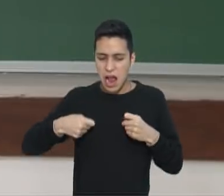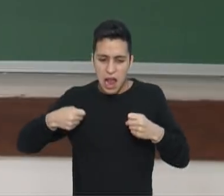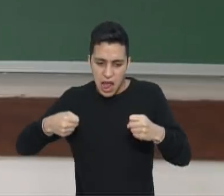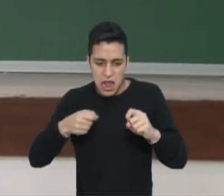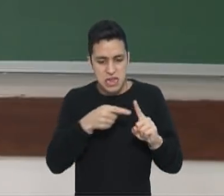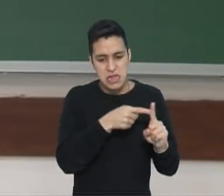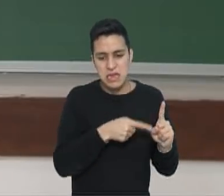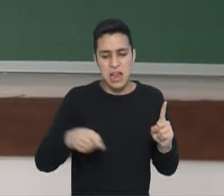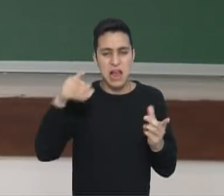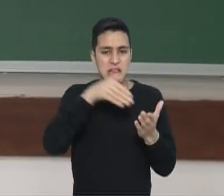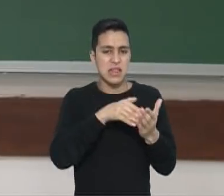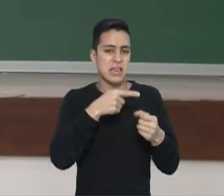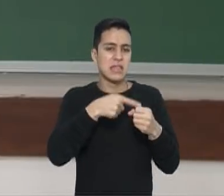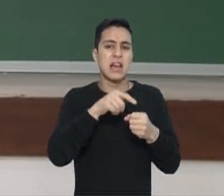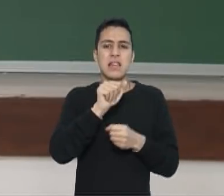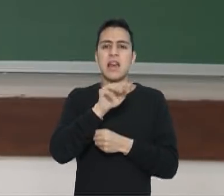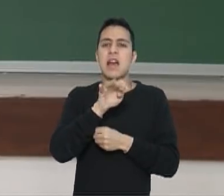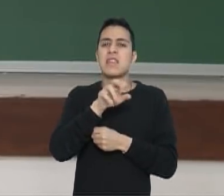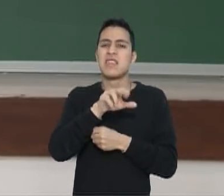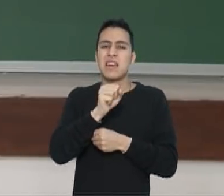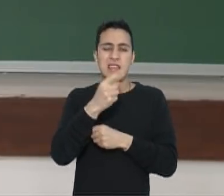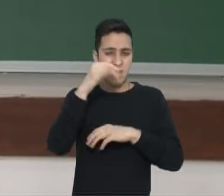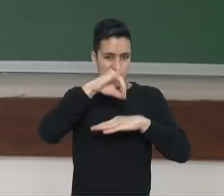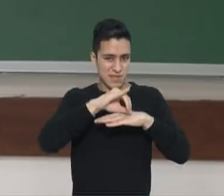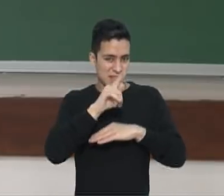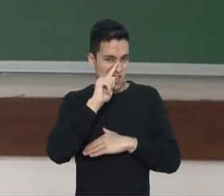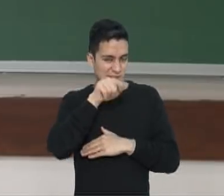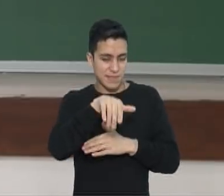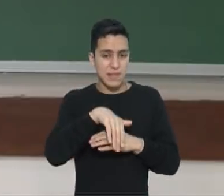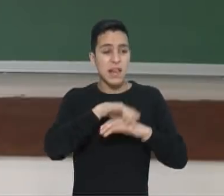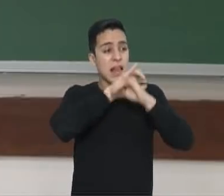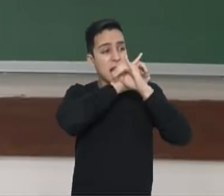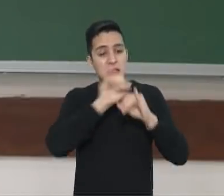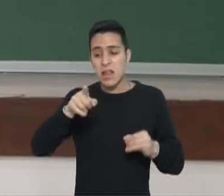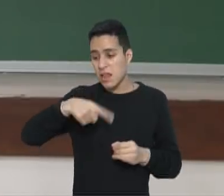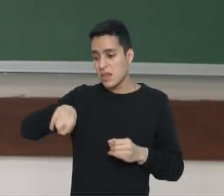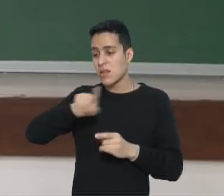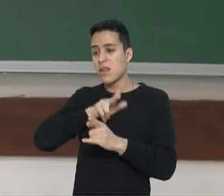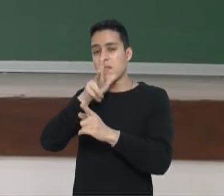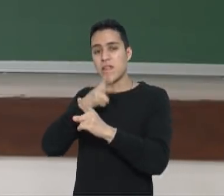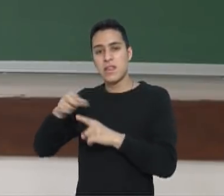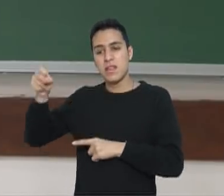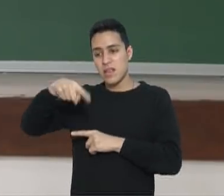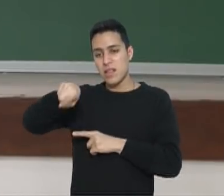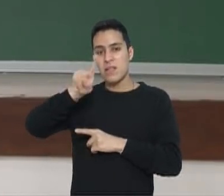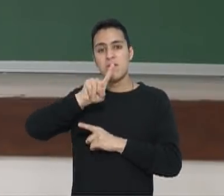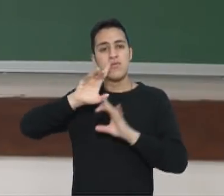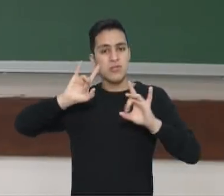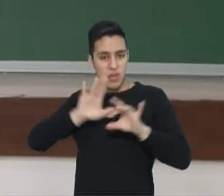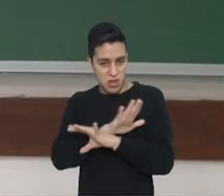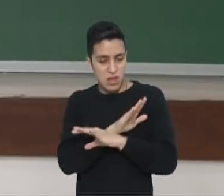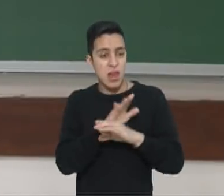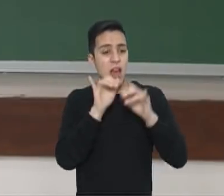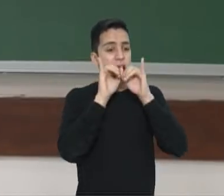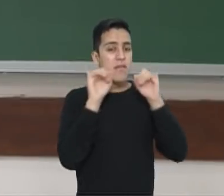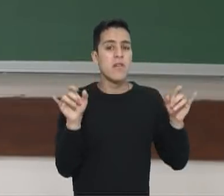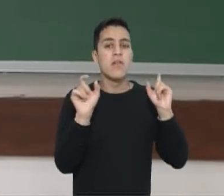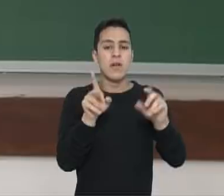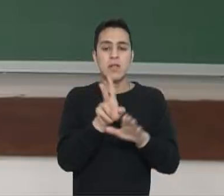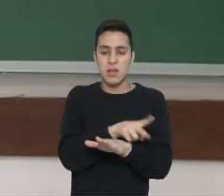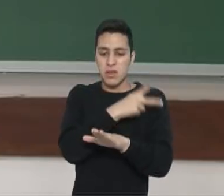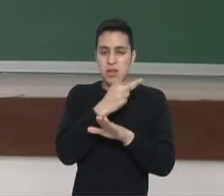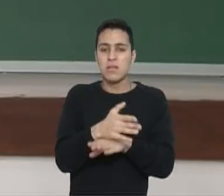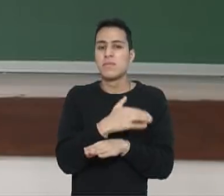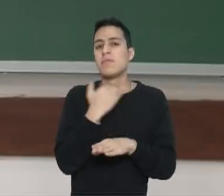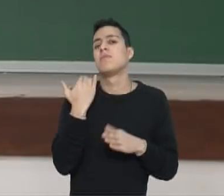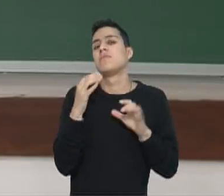até Atenas para dar a notícia de que os atenienses tinham vencido a batalha. E depois de dar a notícia, ele tomba